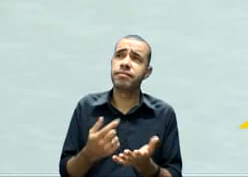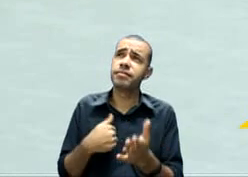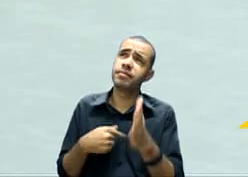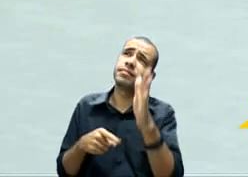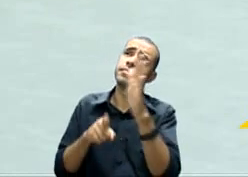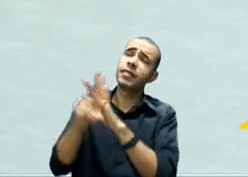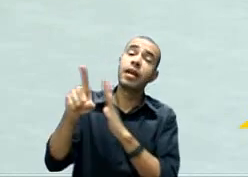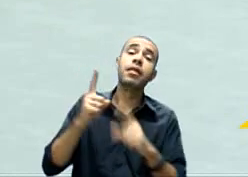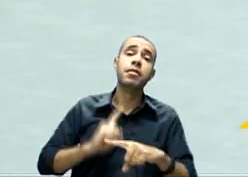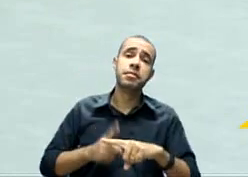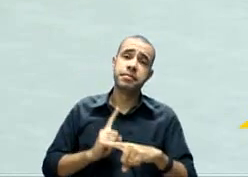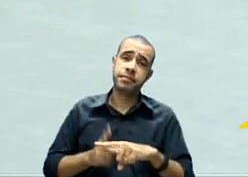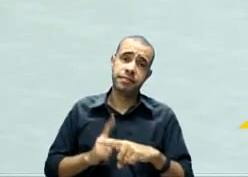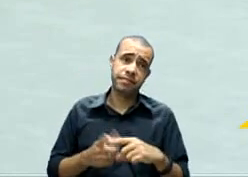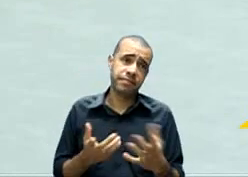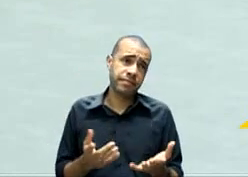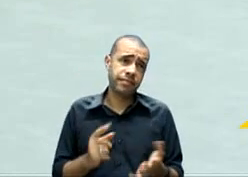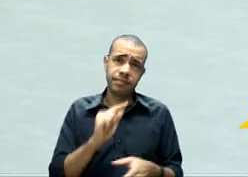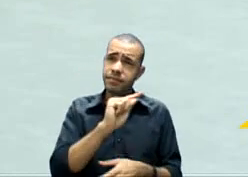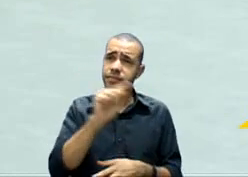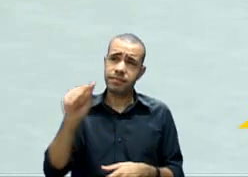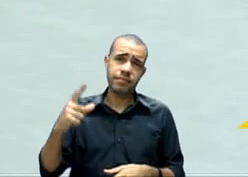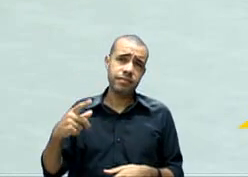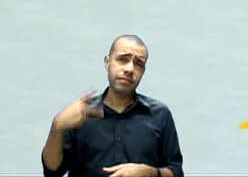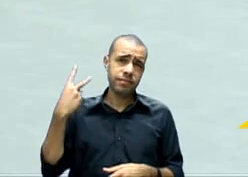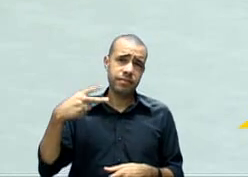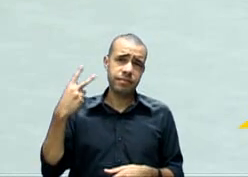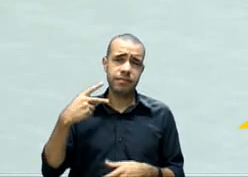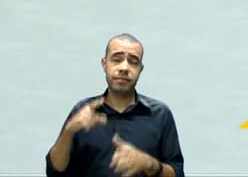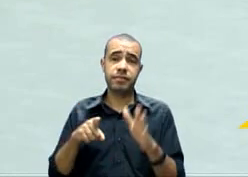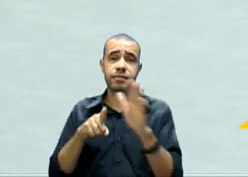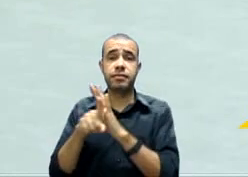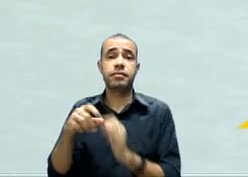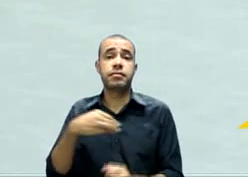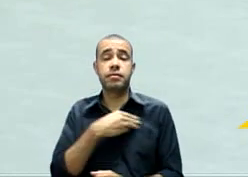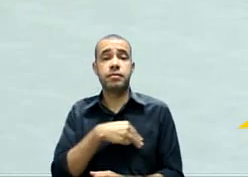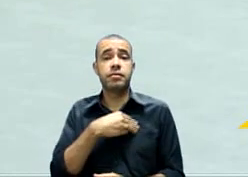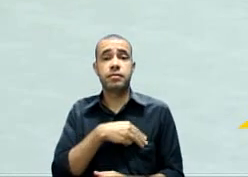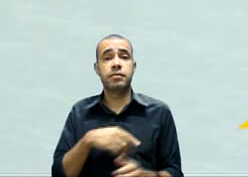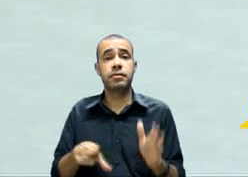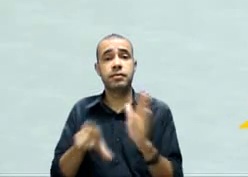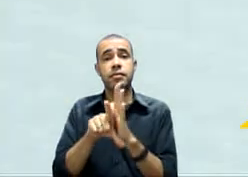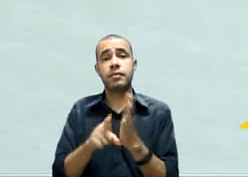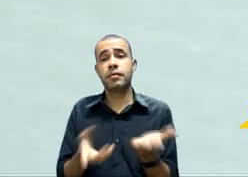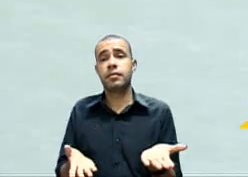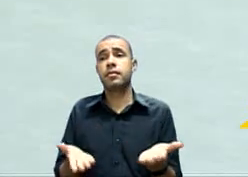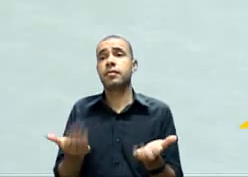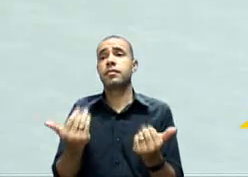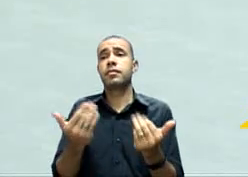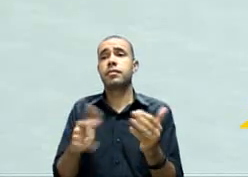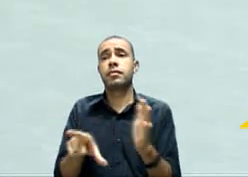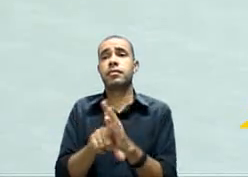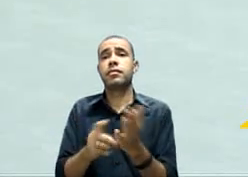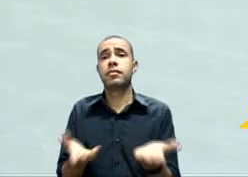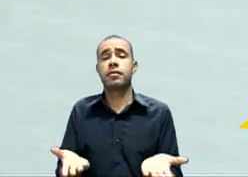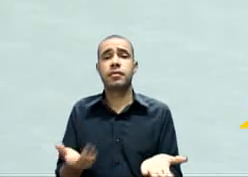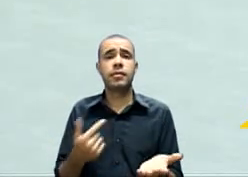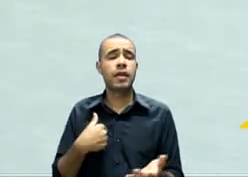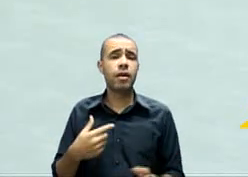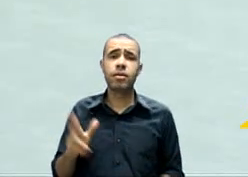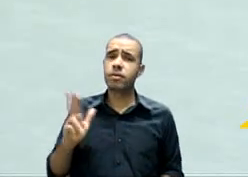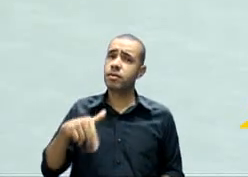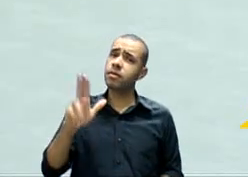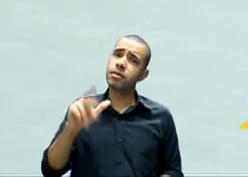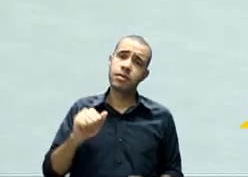tem vários vereadores que sempre entram no Ministério Público reclamando da sua lei. Eu nunca fiz isso no sétimo mandato,